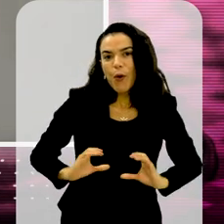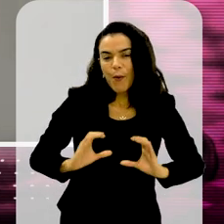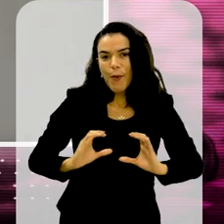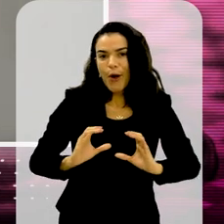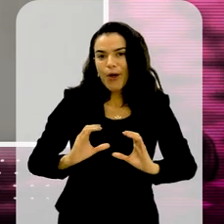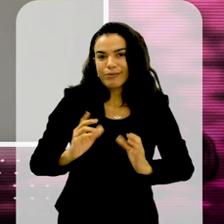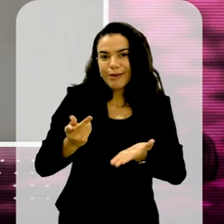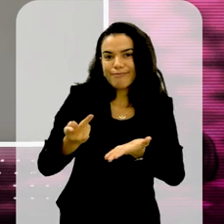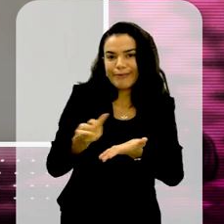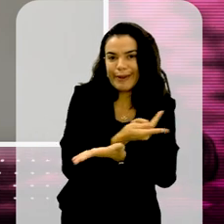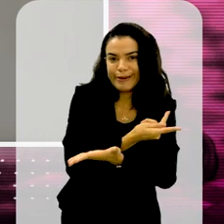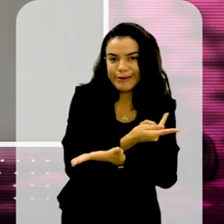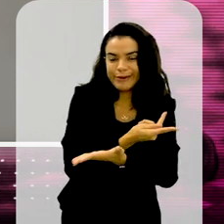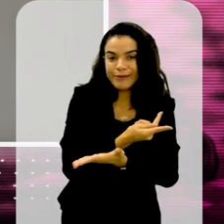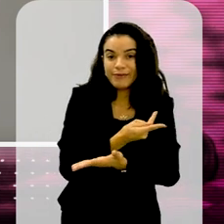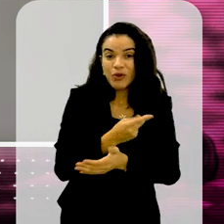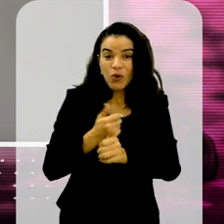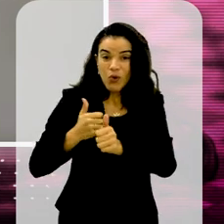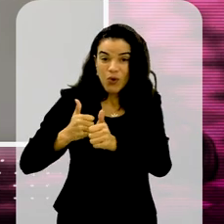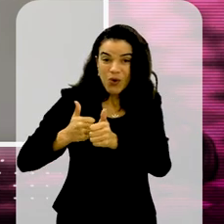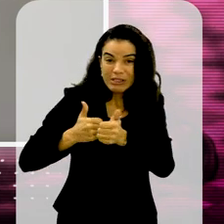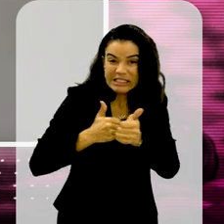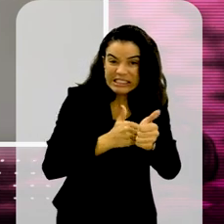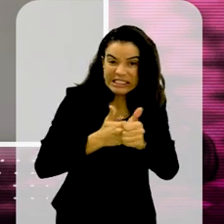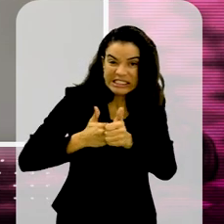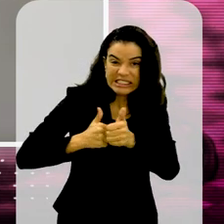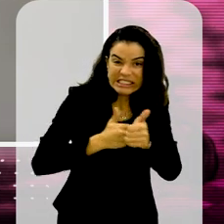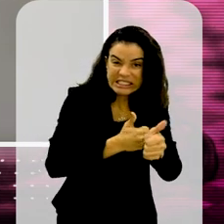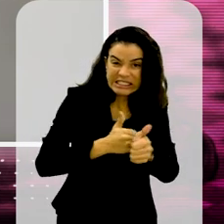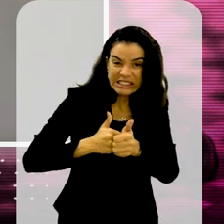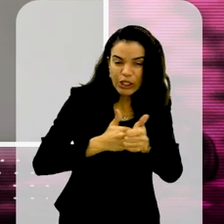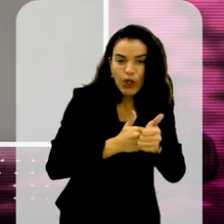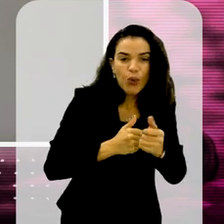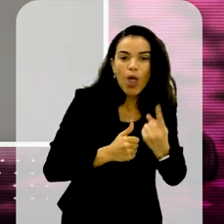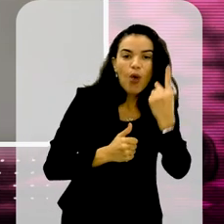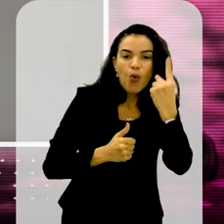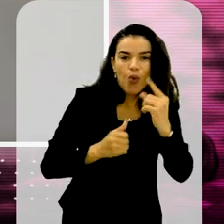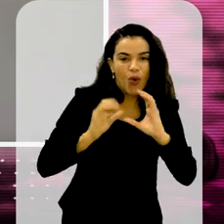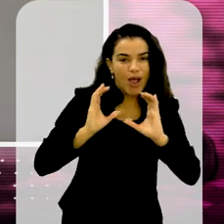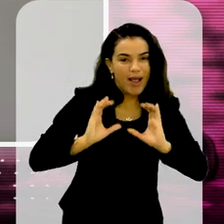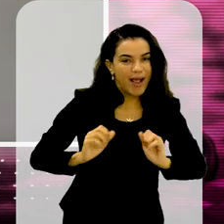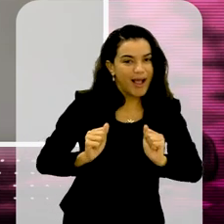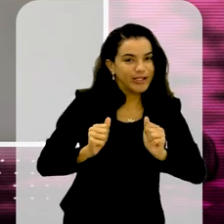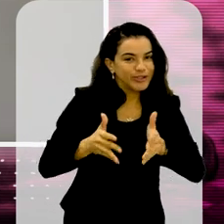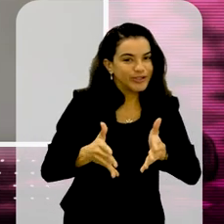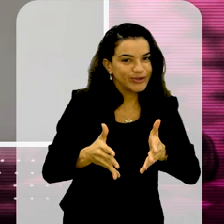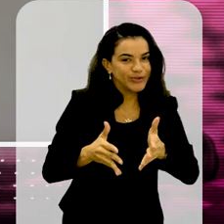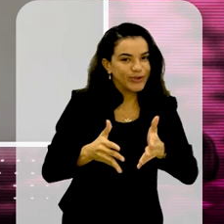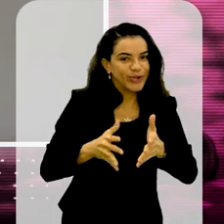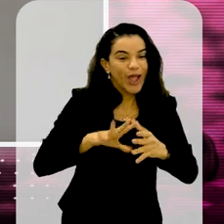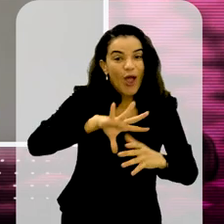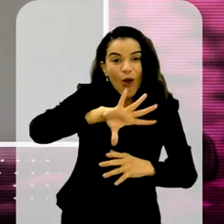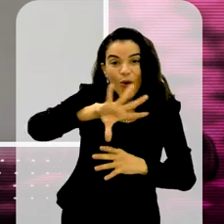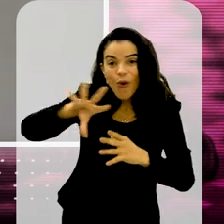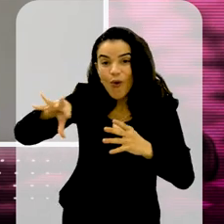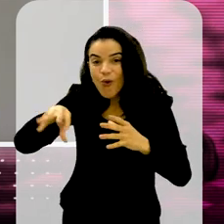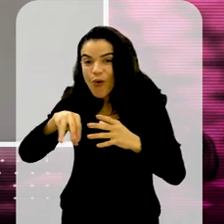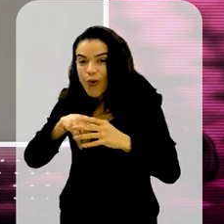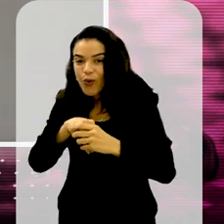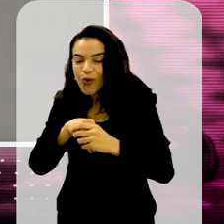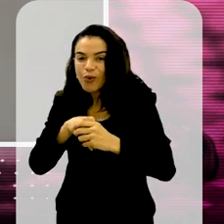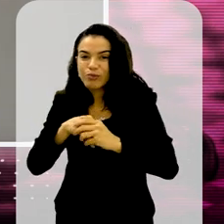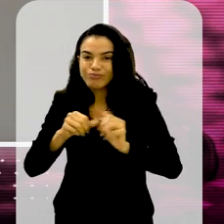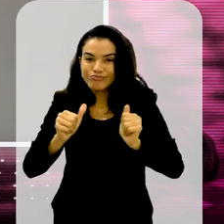Raquel mencionou, o stalking ele não é uma atitude só, ele é um conjunto de atitudes, né? Um conjunto de